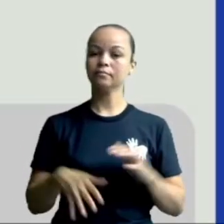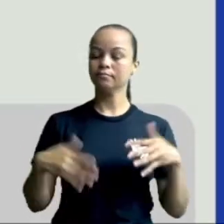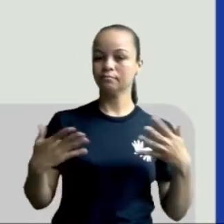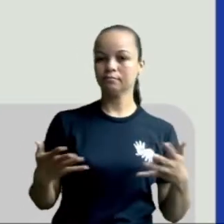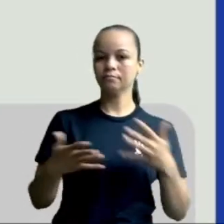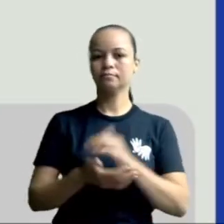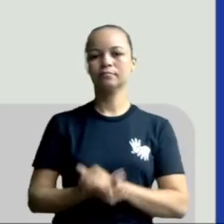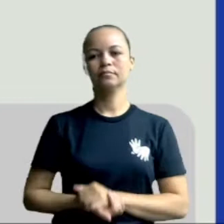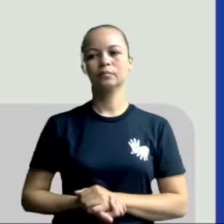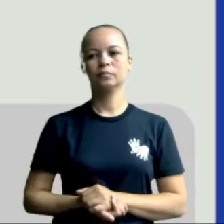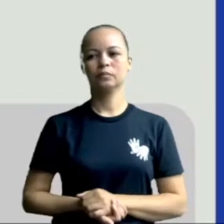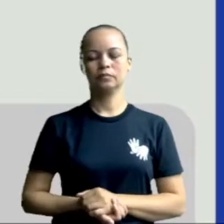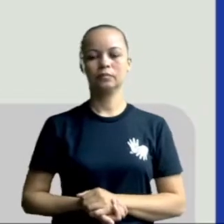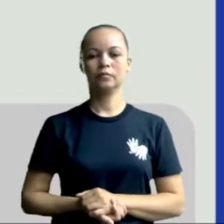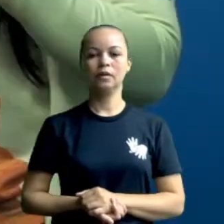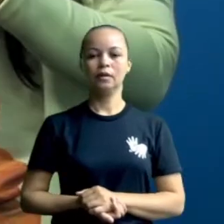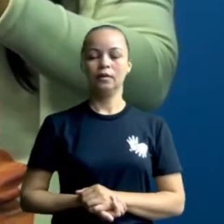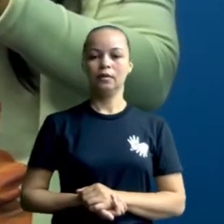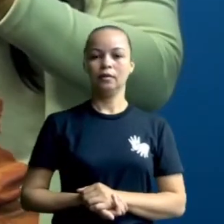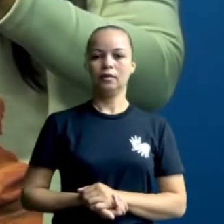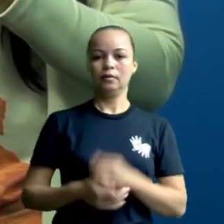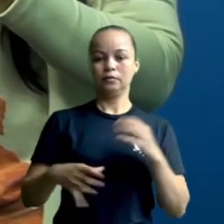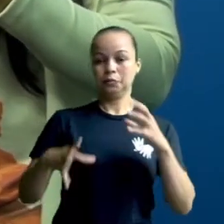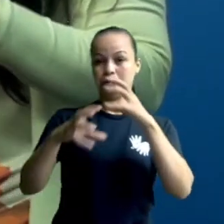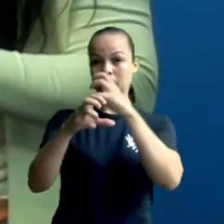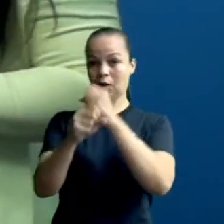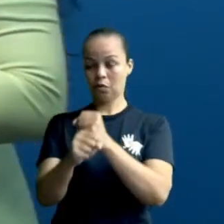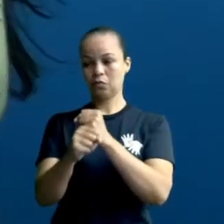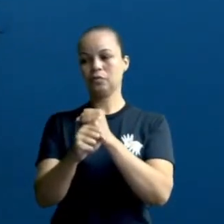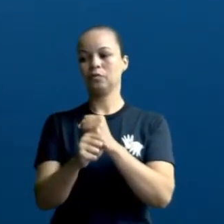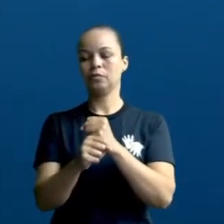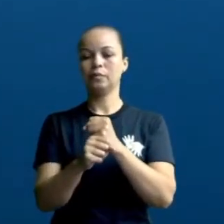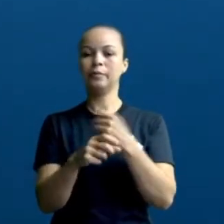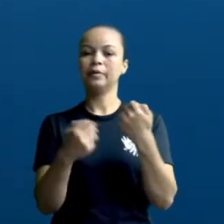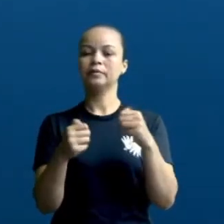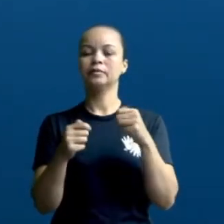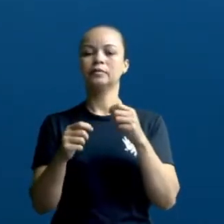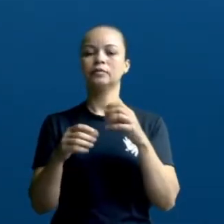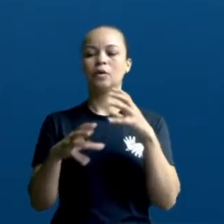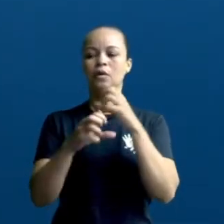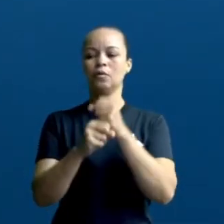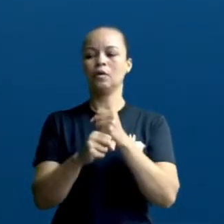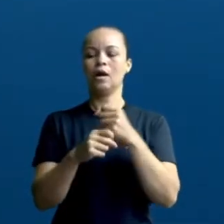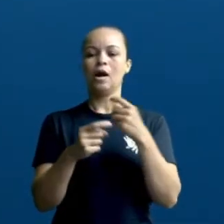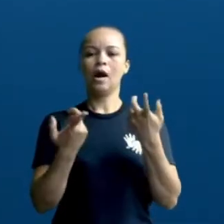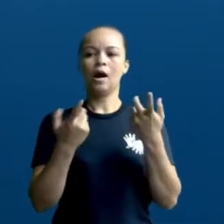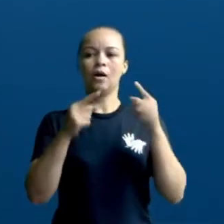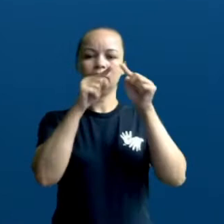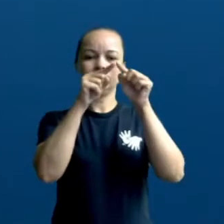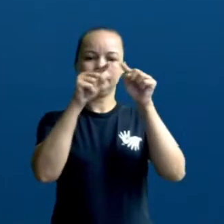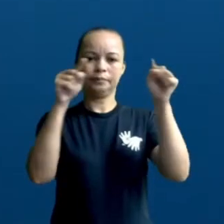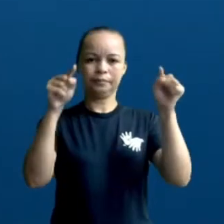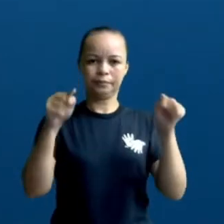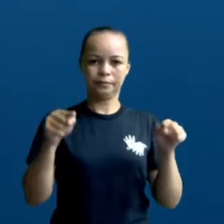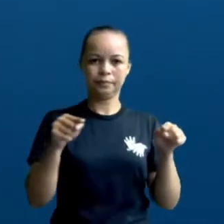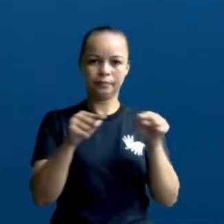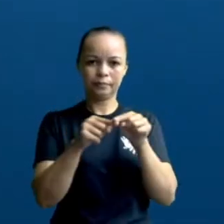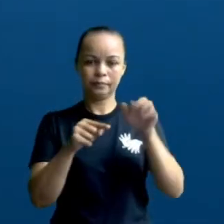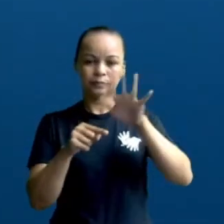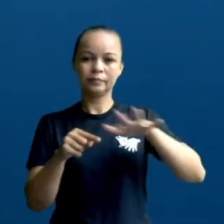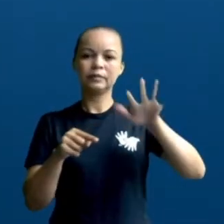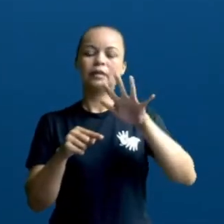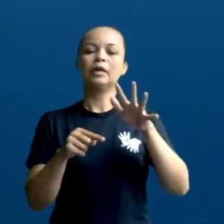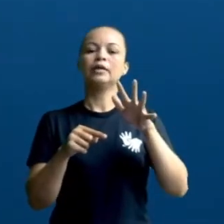Então, vamos lá. Nos cálculos, nós vamos calcular aqui, ó, a área desse quadrado, que tem